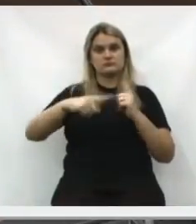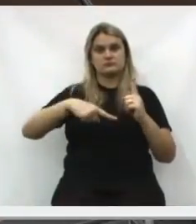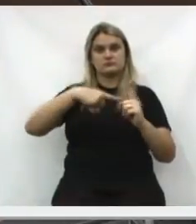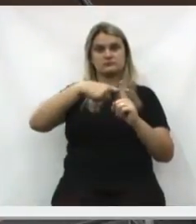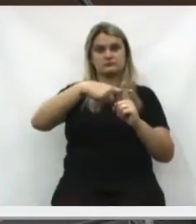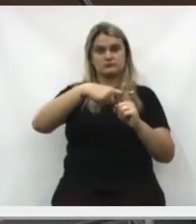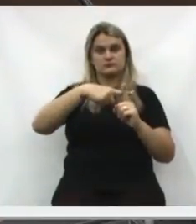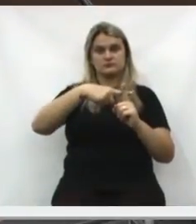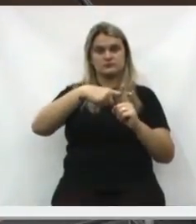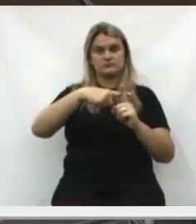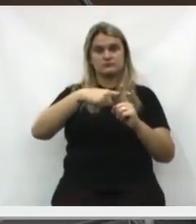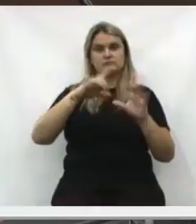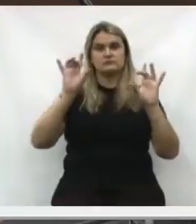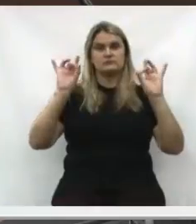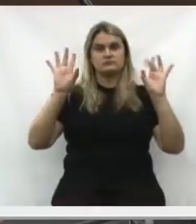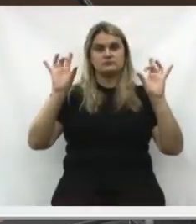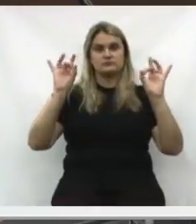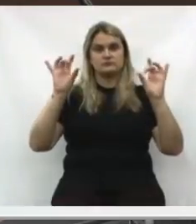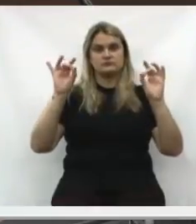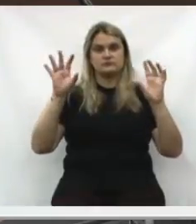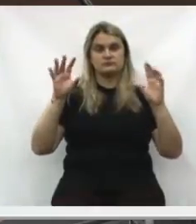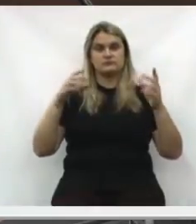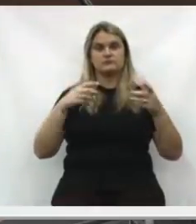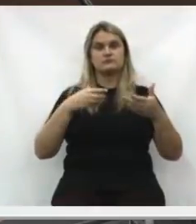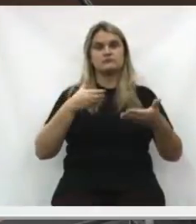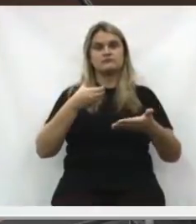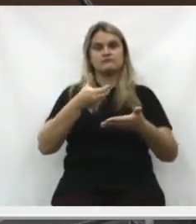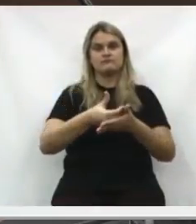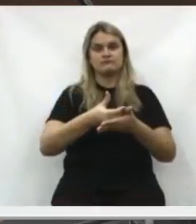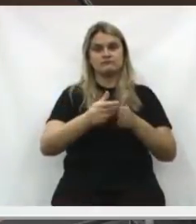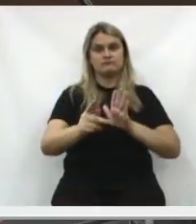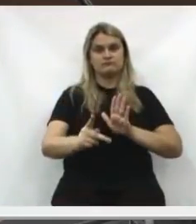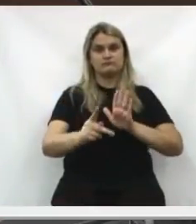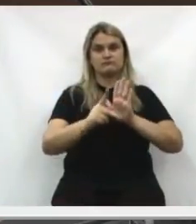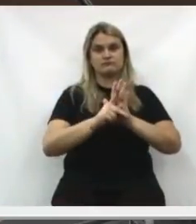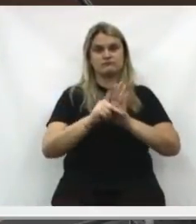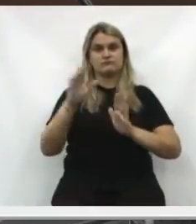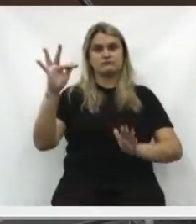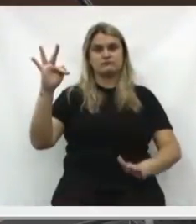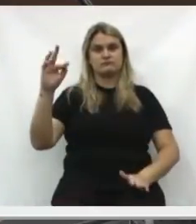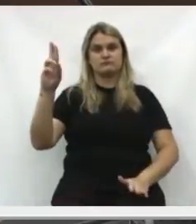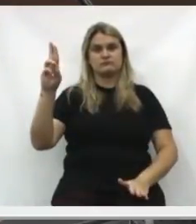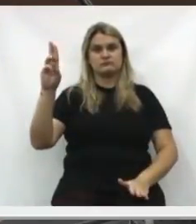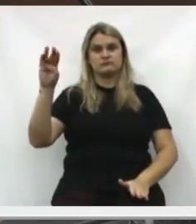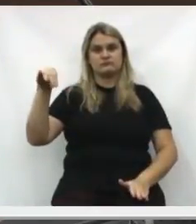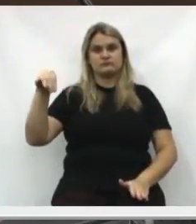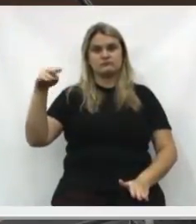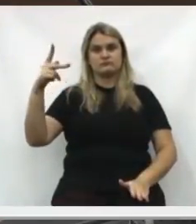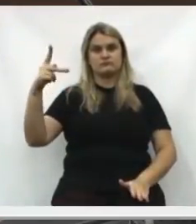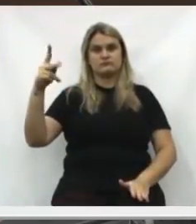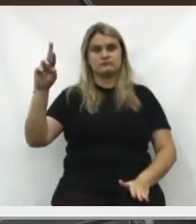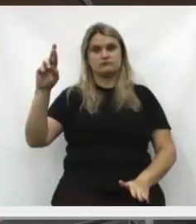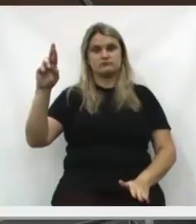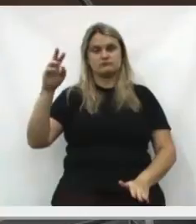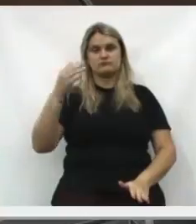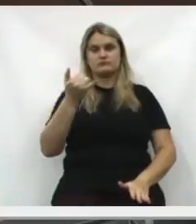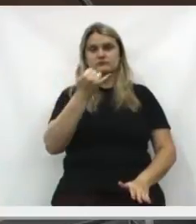efetuar a abertura de crédito adicional especial no orçamento próprio da